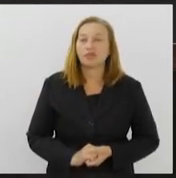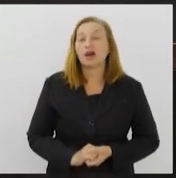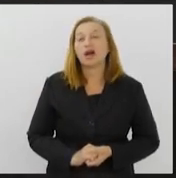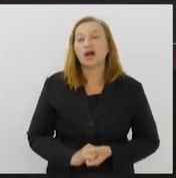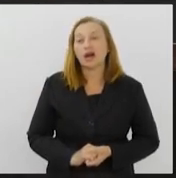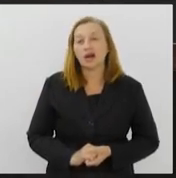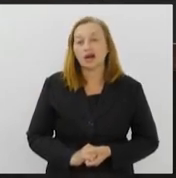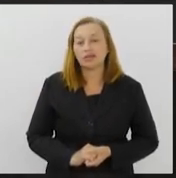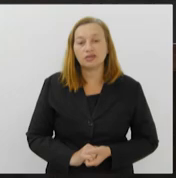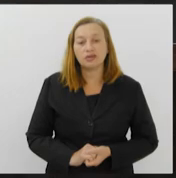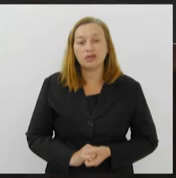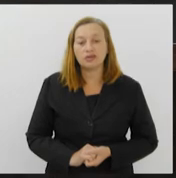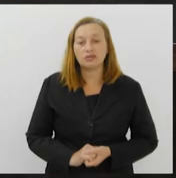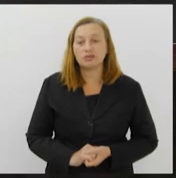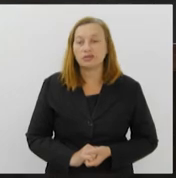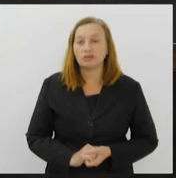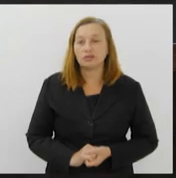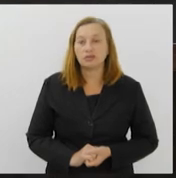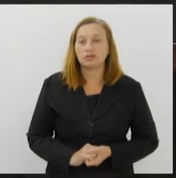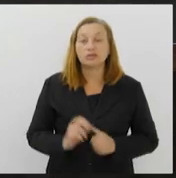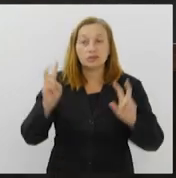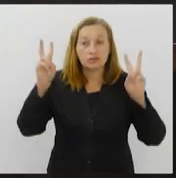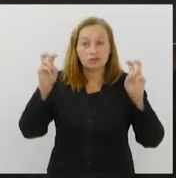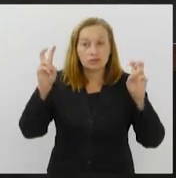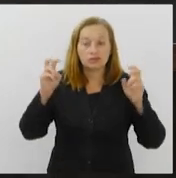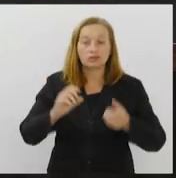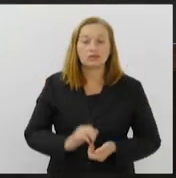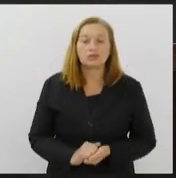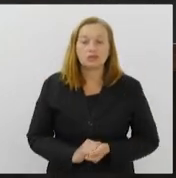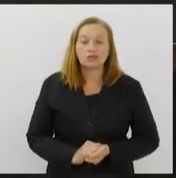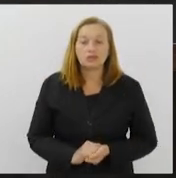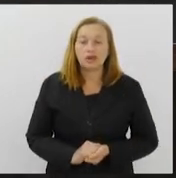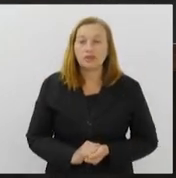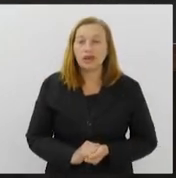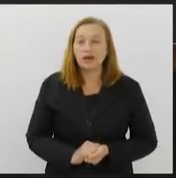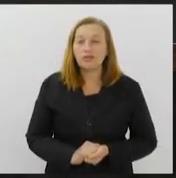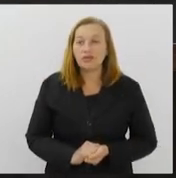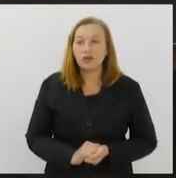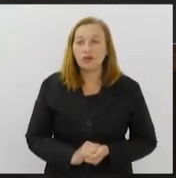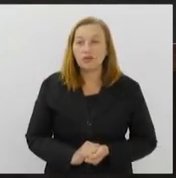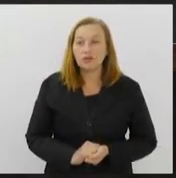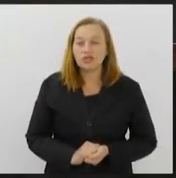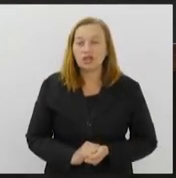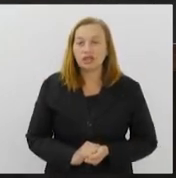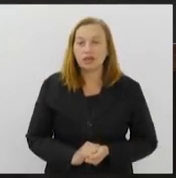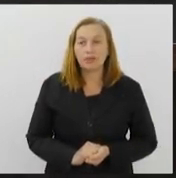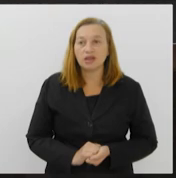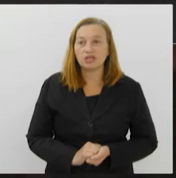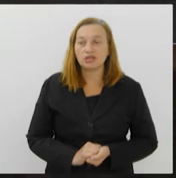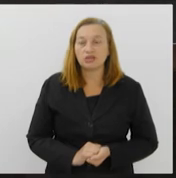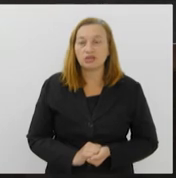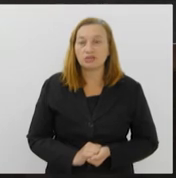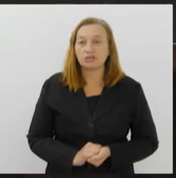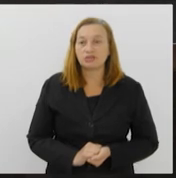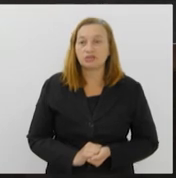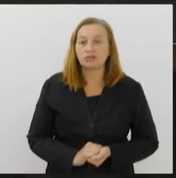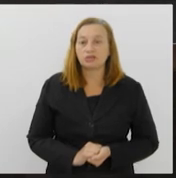análises casos específicos de embarcações que se